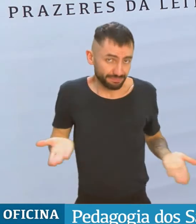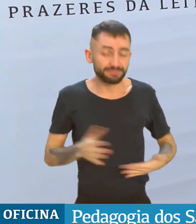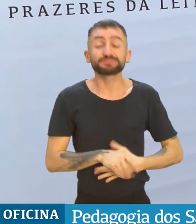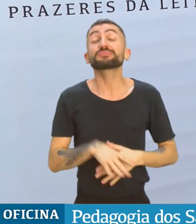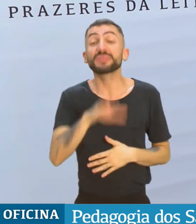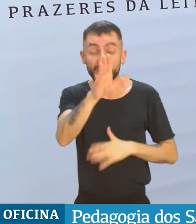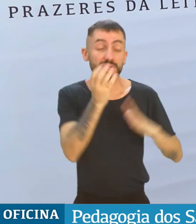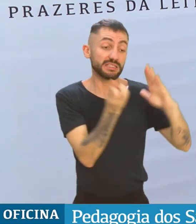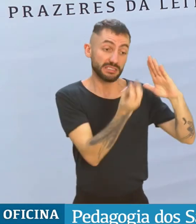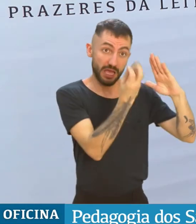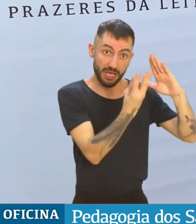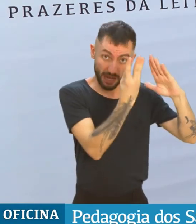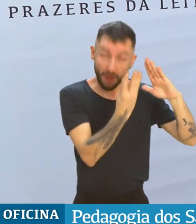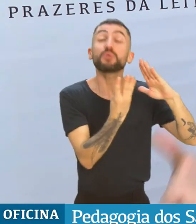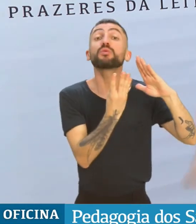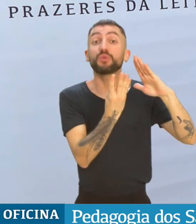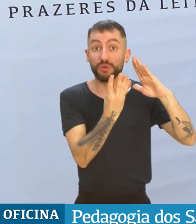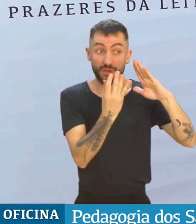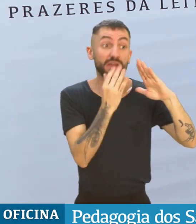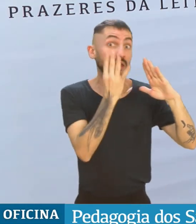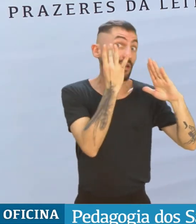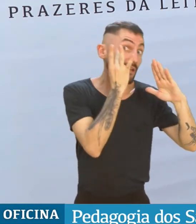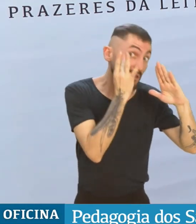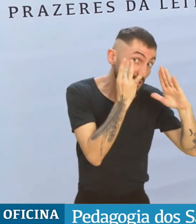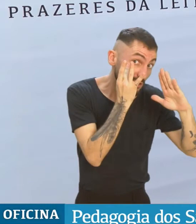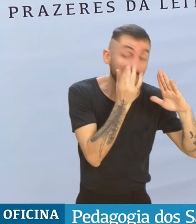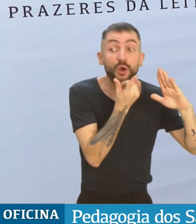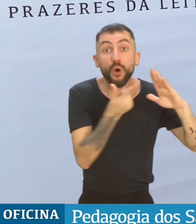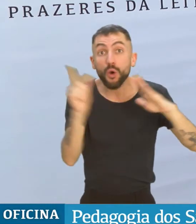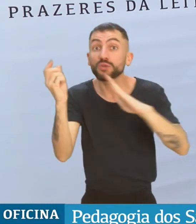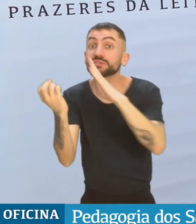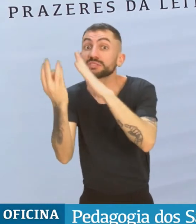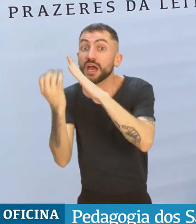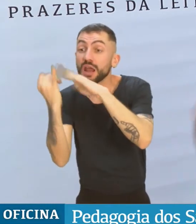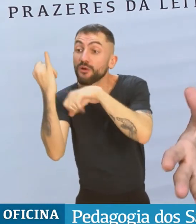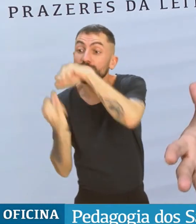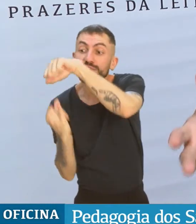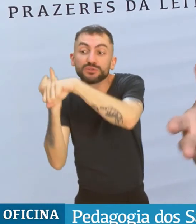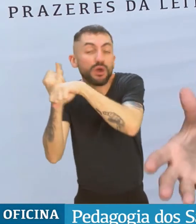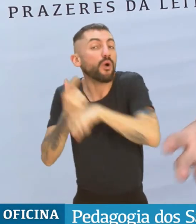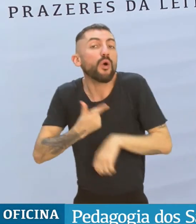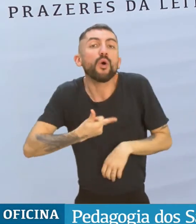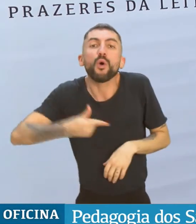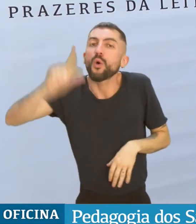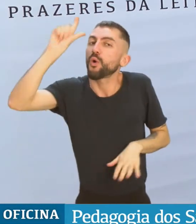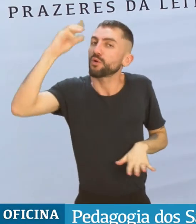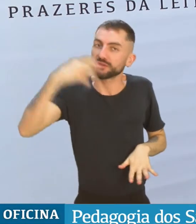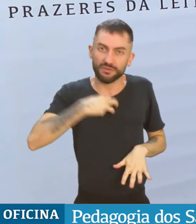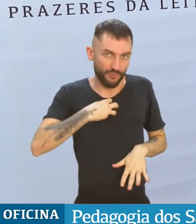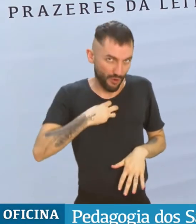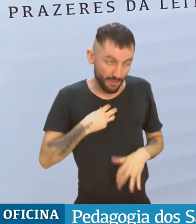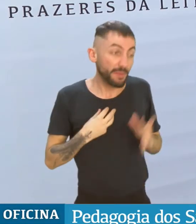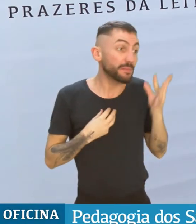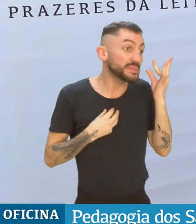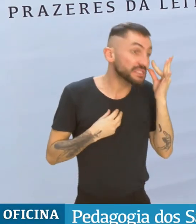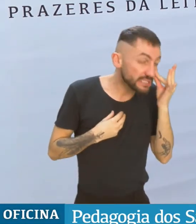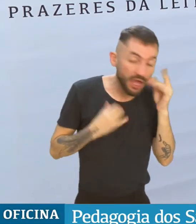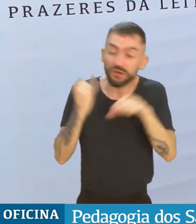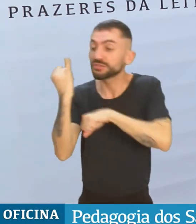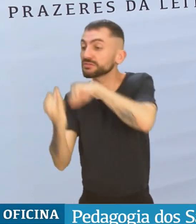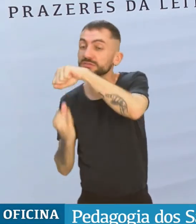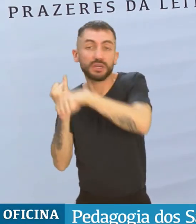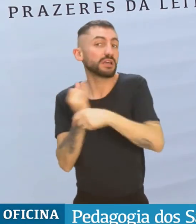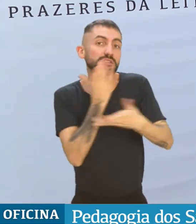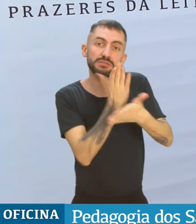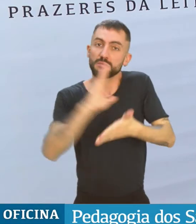sarau virtual é um outro tipo de uma outra forma de você fazer sarau. O sarau ali presencial é uma outra forma também de você